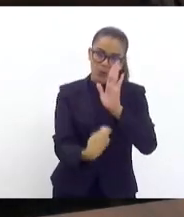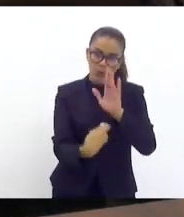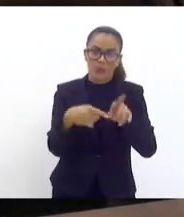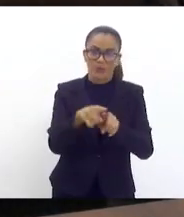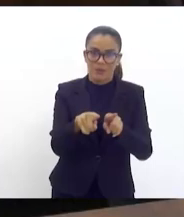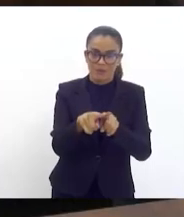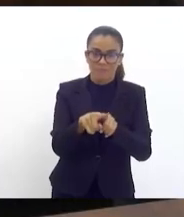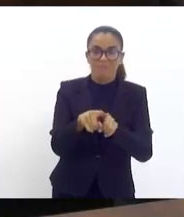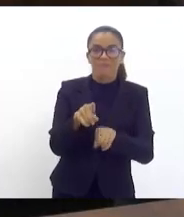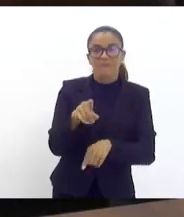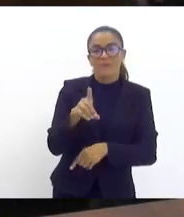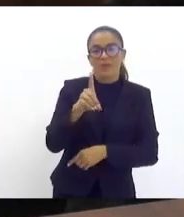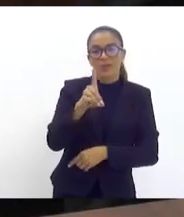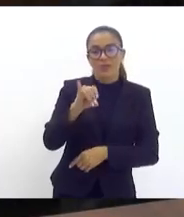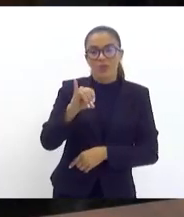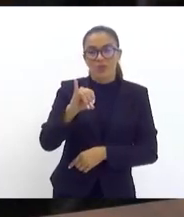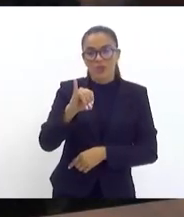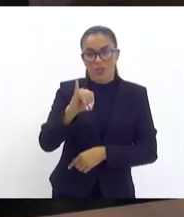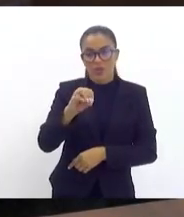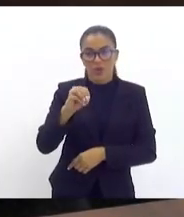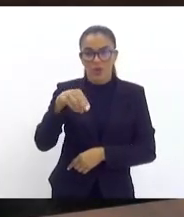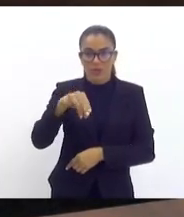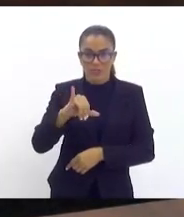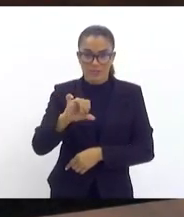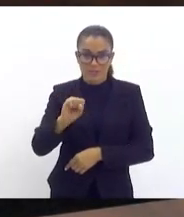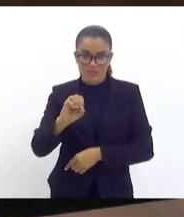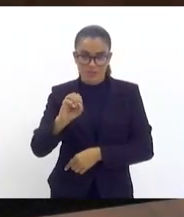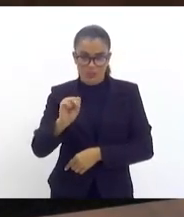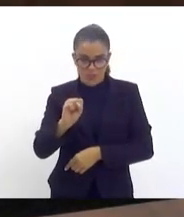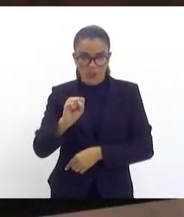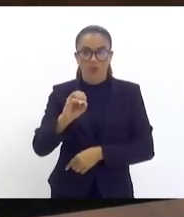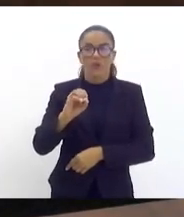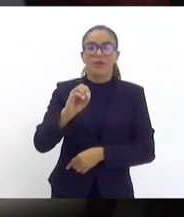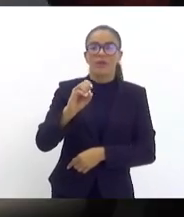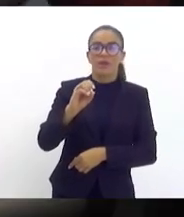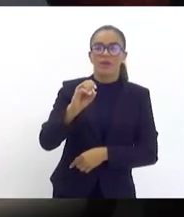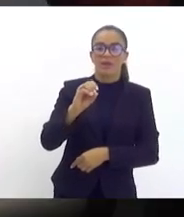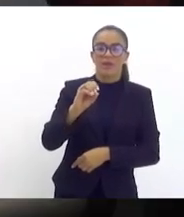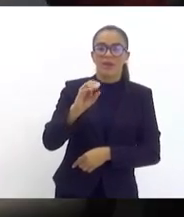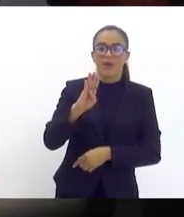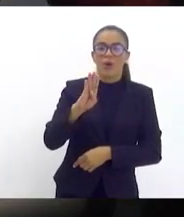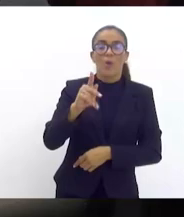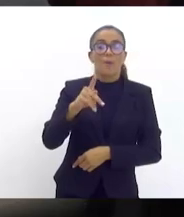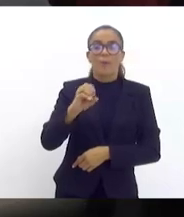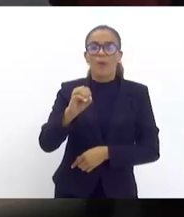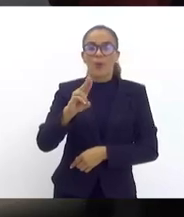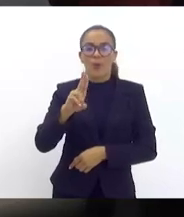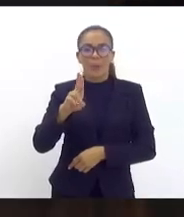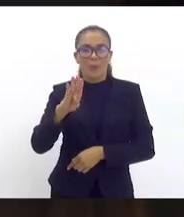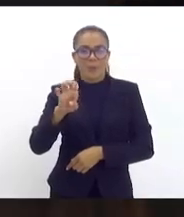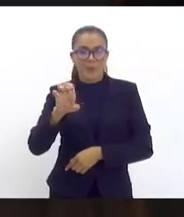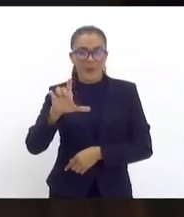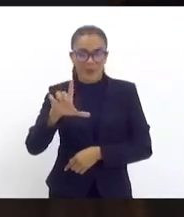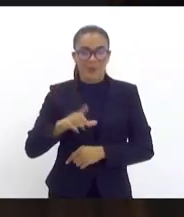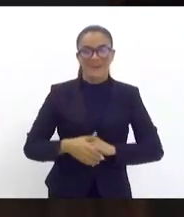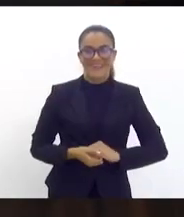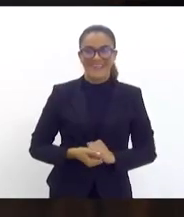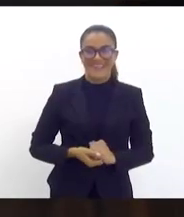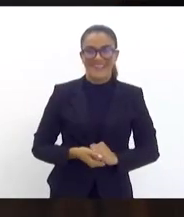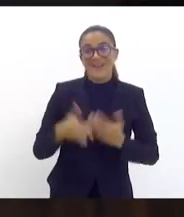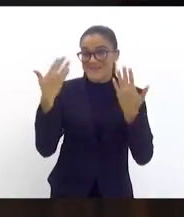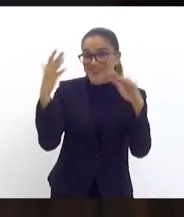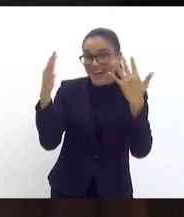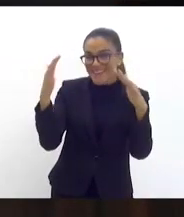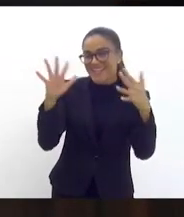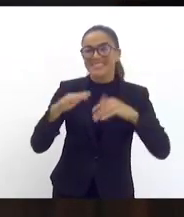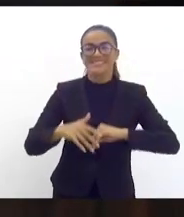Dionísio Lins e deputado Felipe Poubel. Muito obrigado, presidente. Muito obrigado, deputado Vitor Júnior. Parabéns.